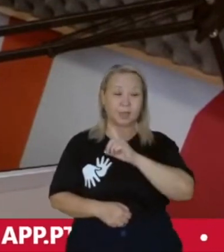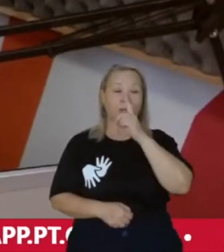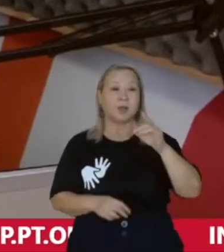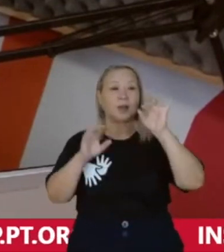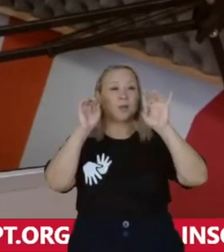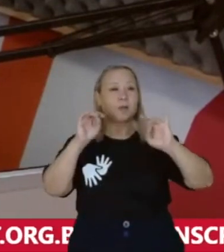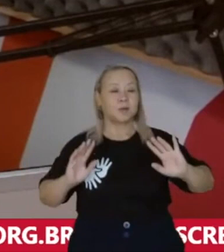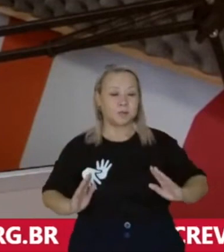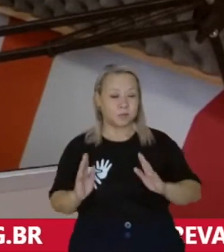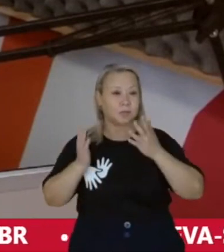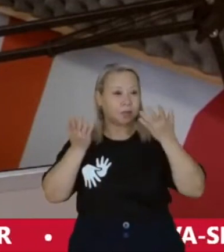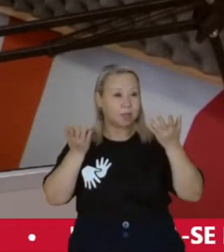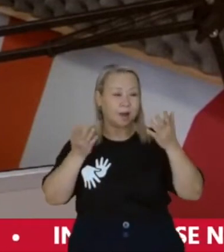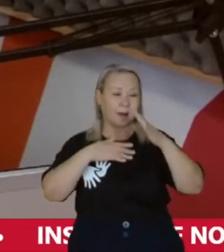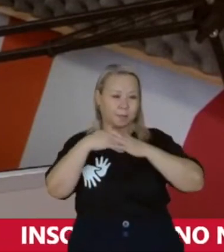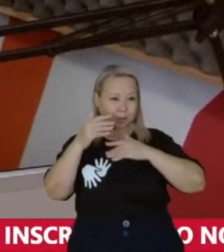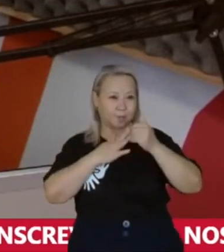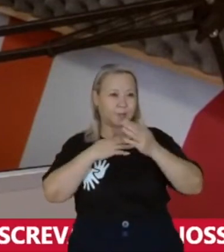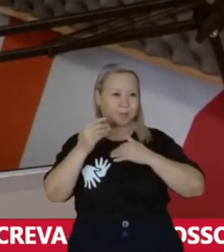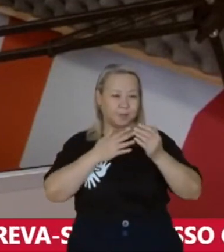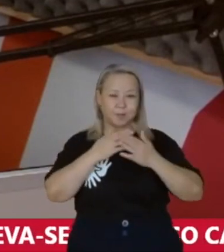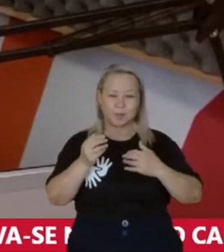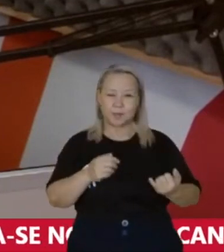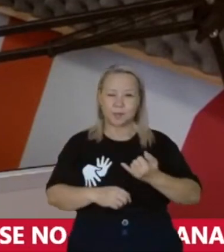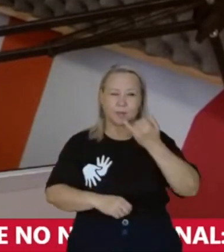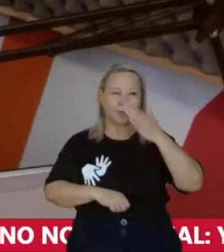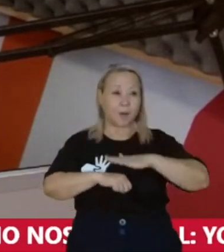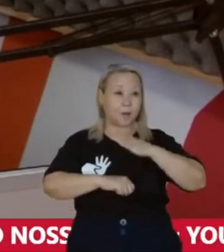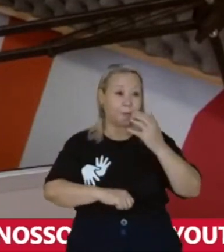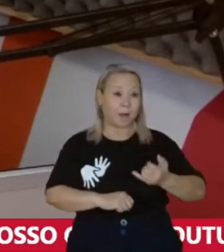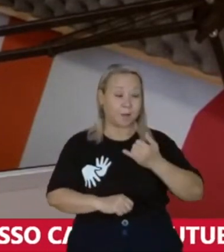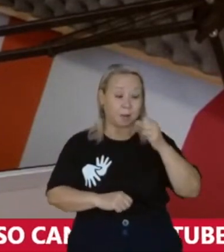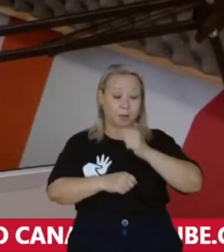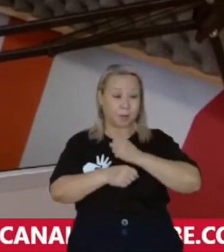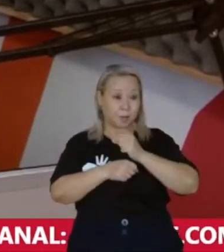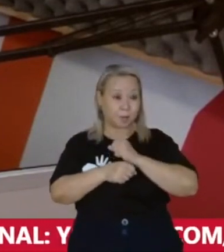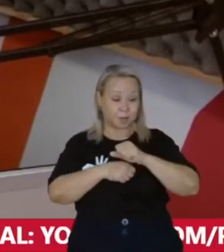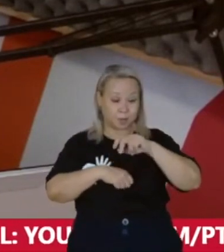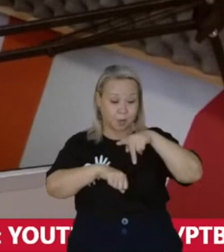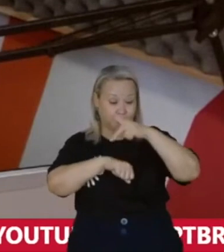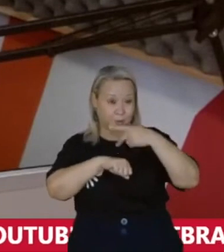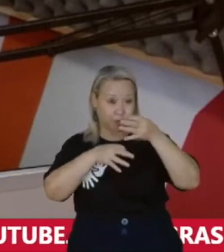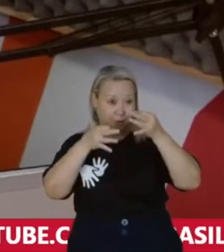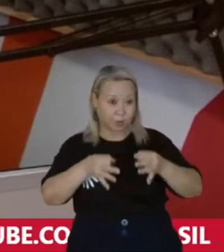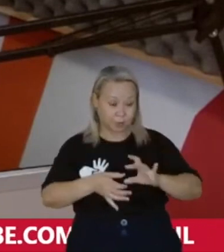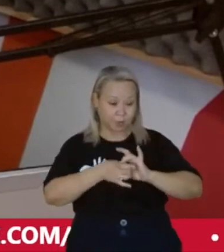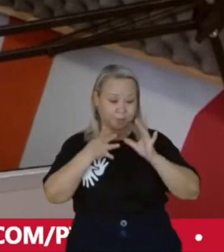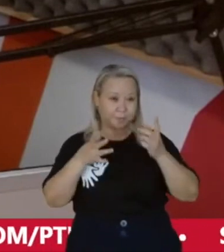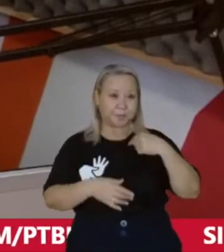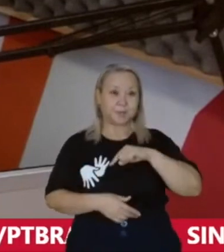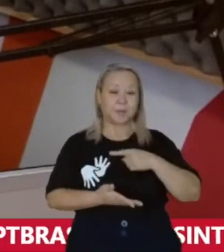celebra essas profissionais indispensáveis para a construção de um país mais justo e mais livre. A